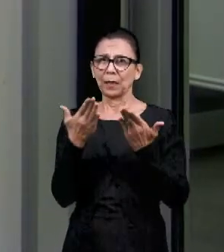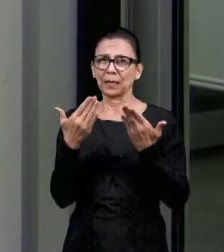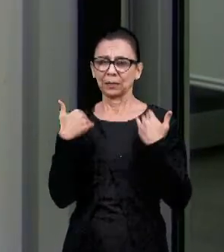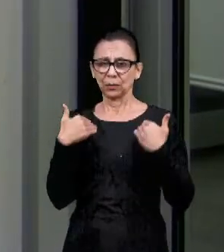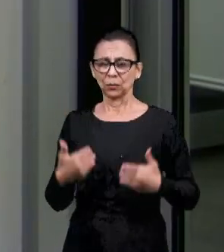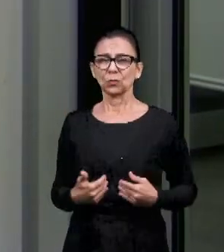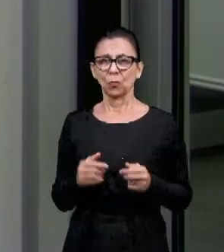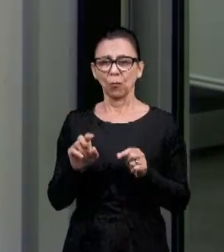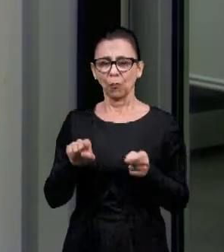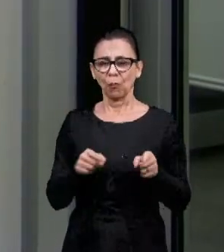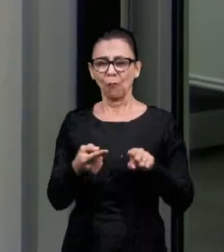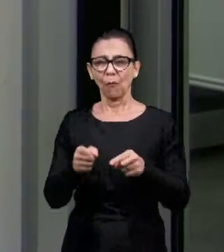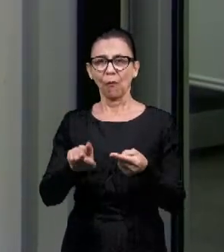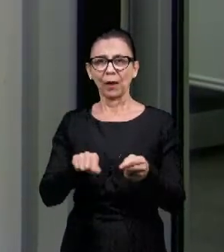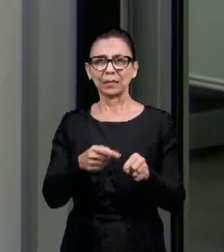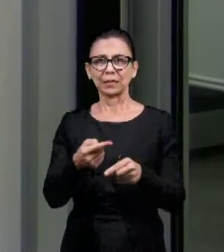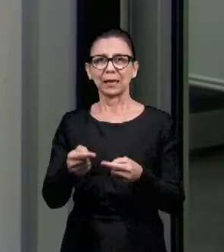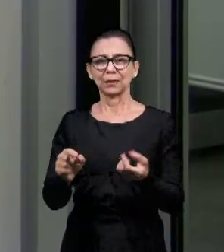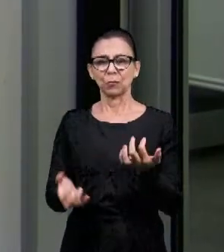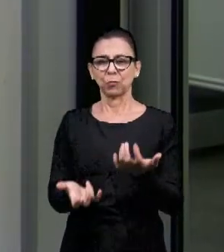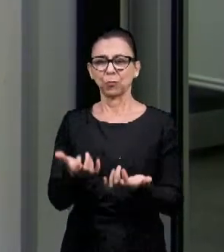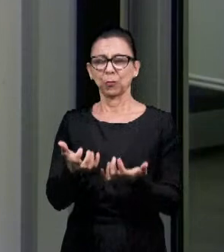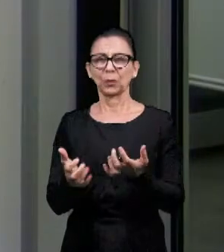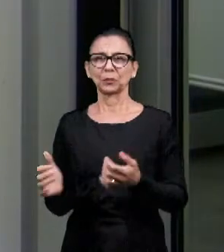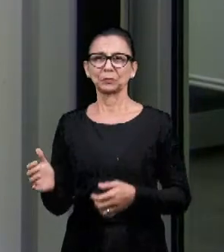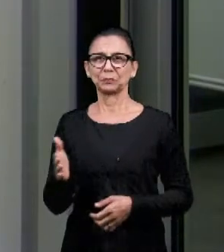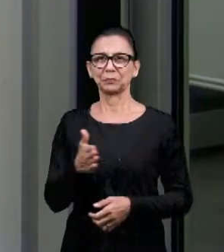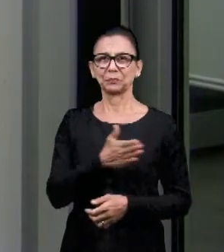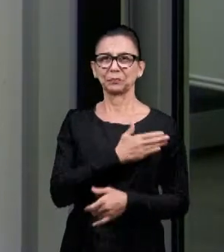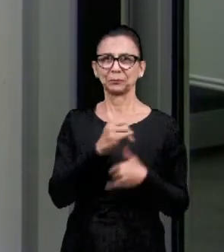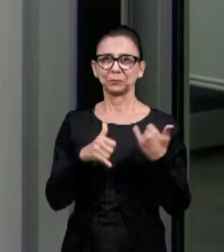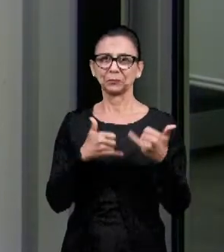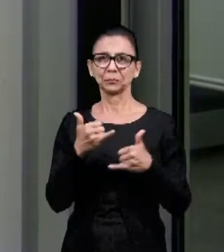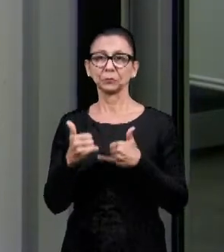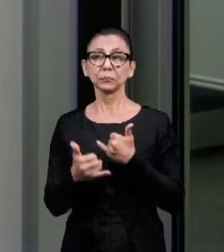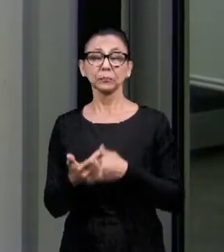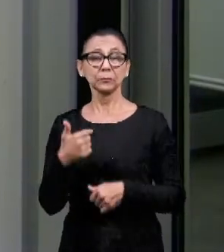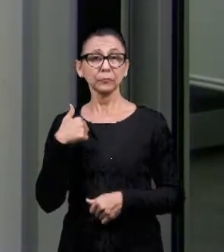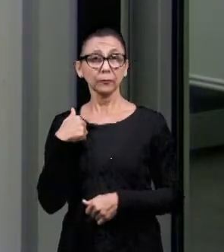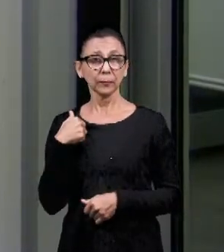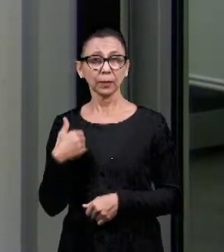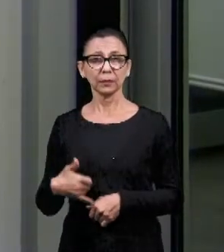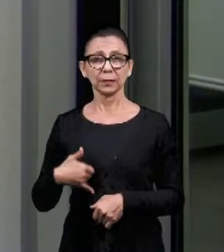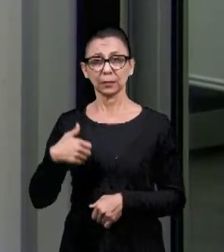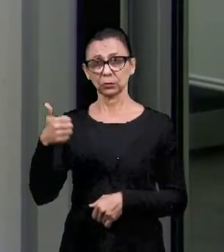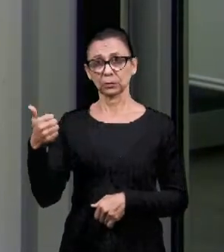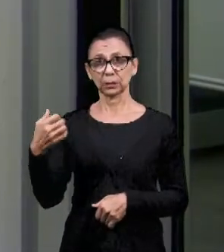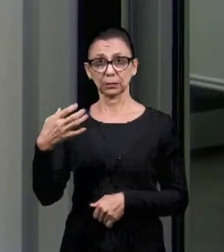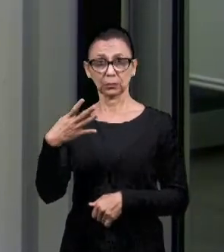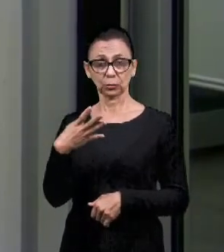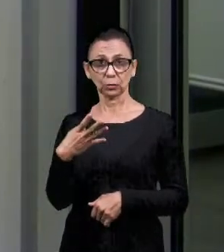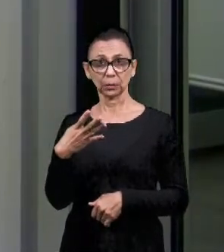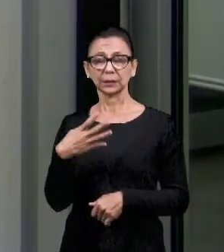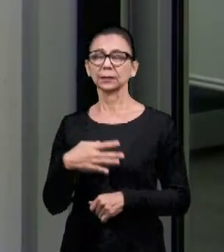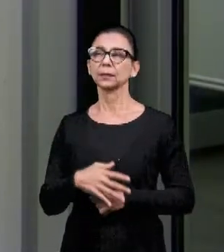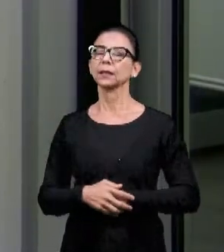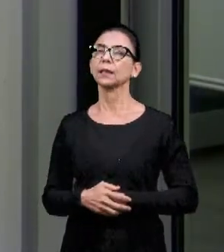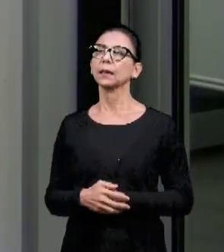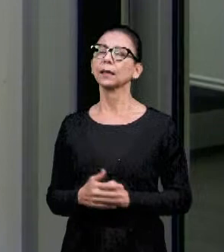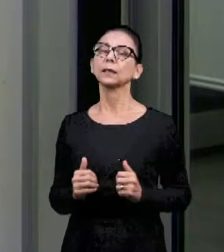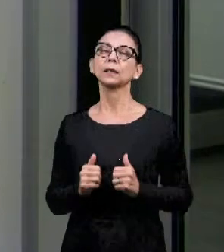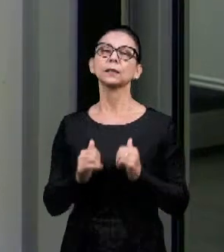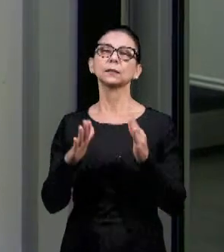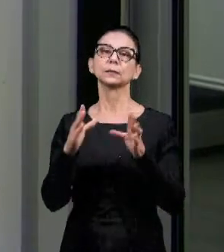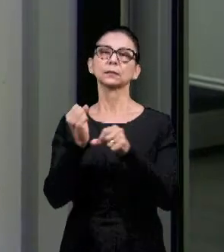a minha experiência de conversão foi aos 14 anos de idade. Com 14 anos de